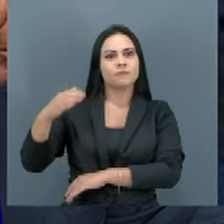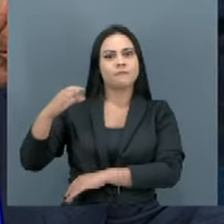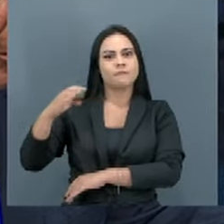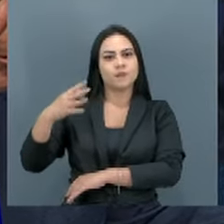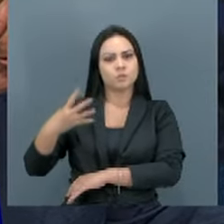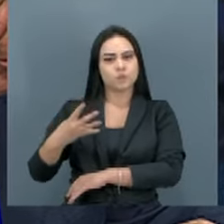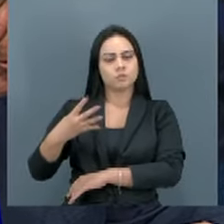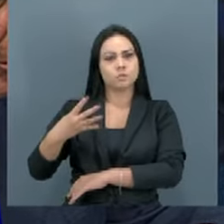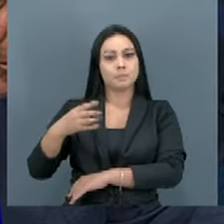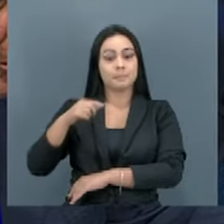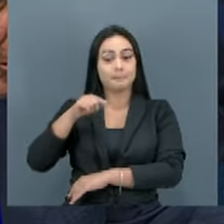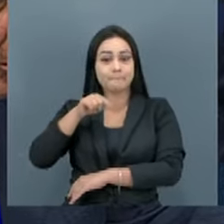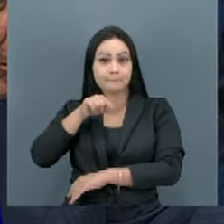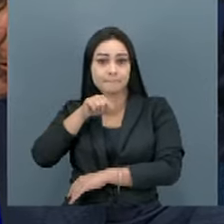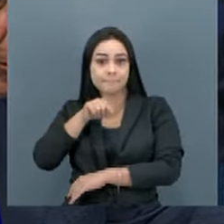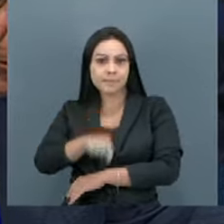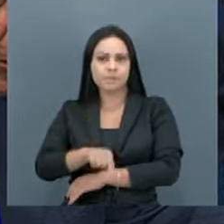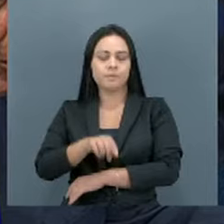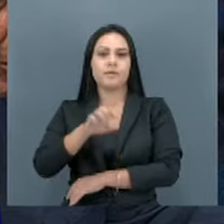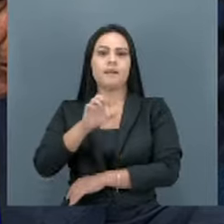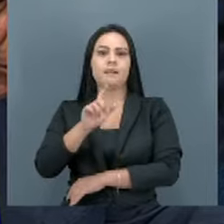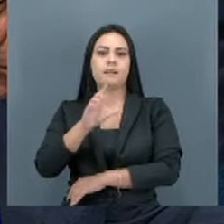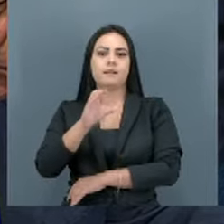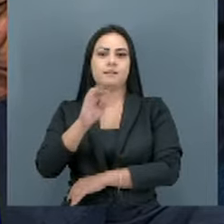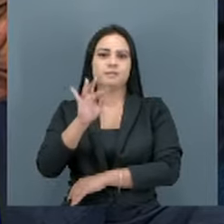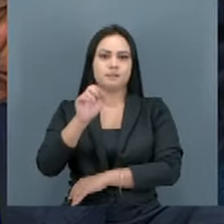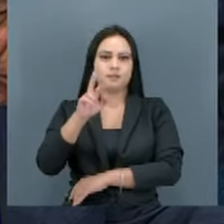224 mil hectares. Pois bem,